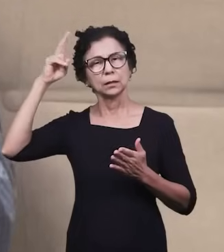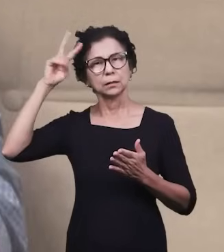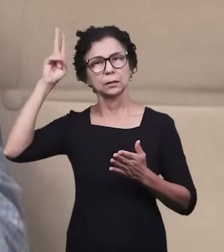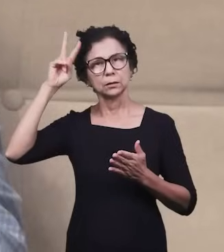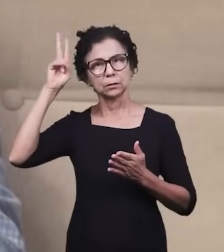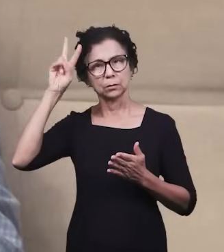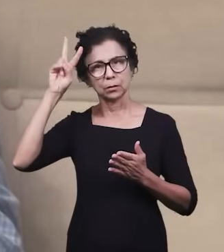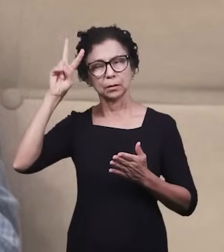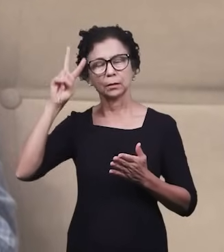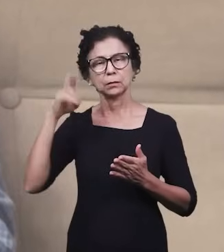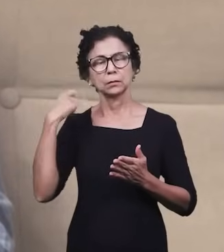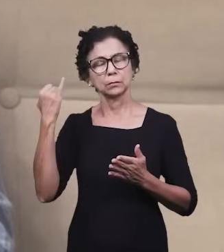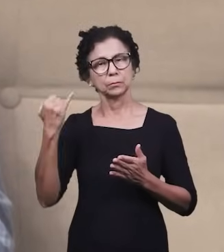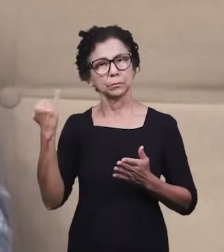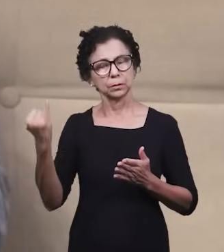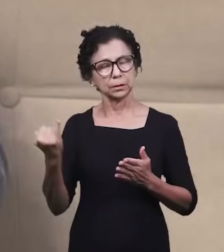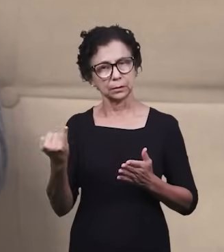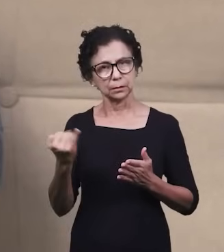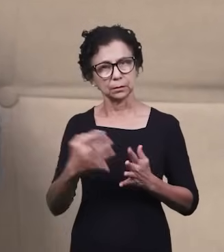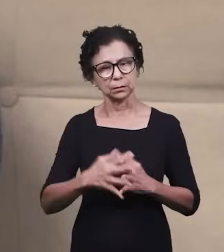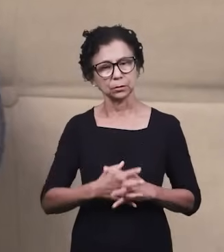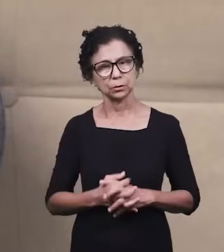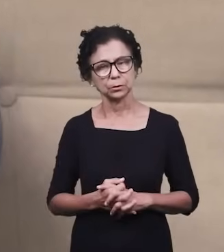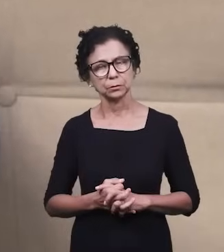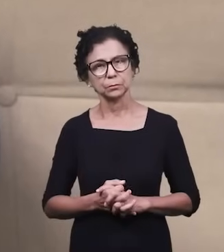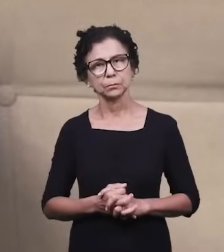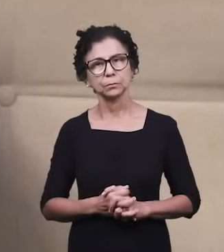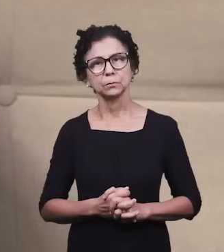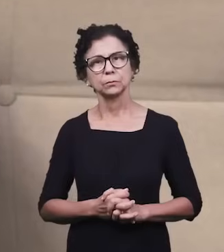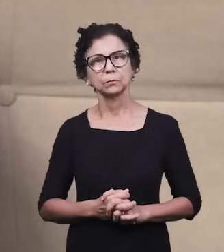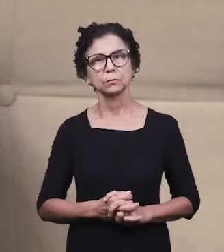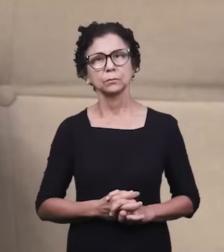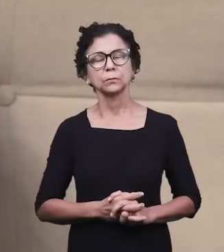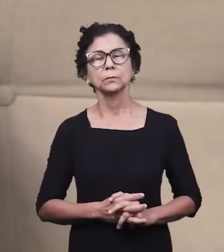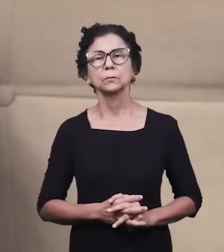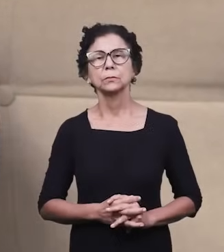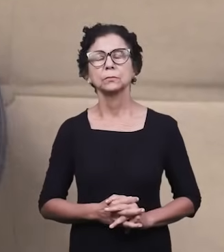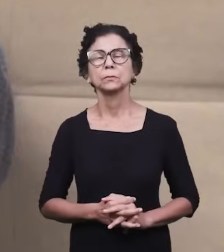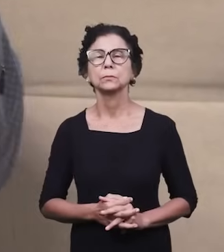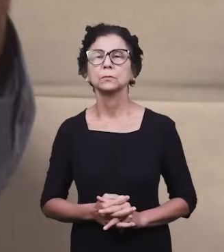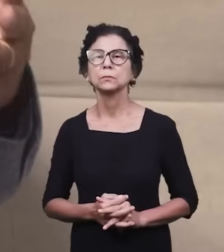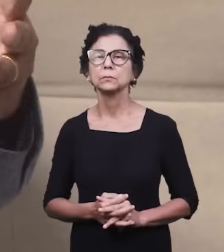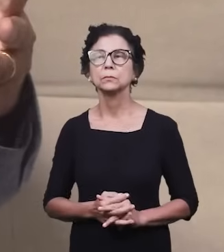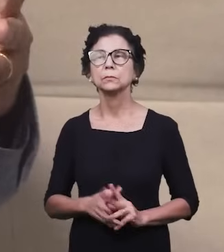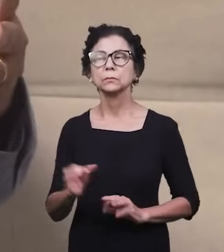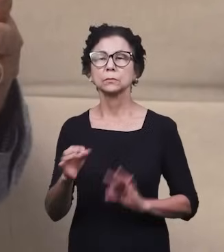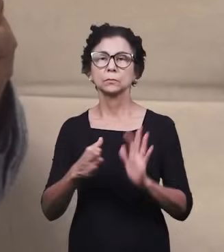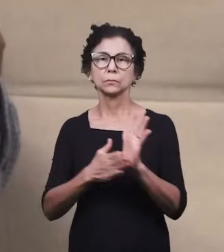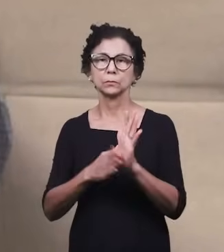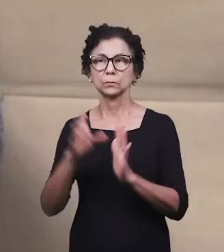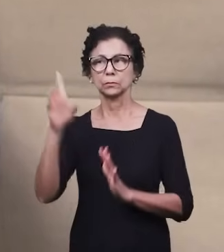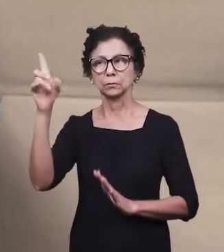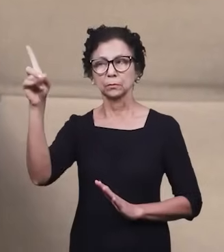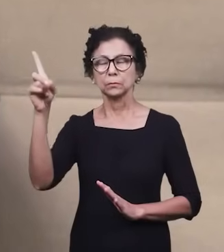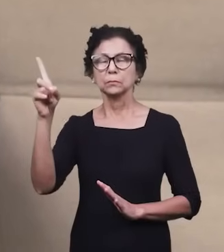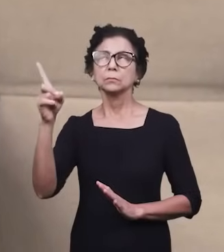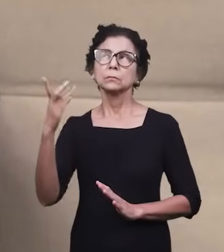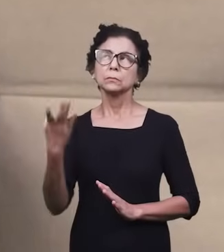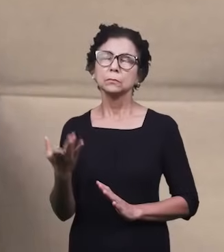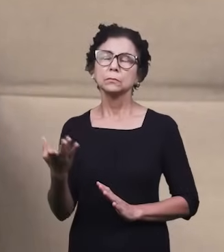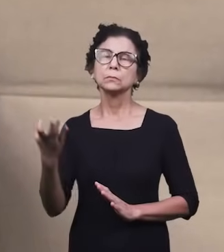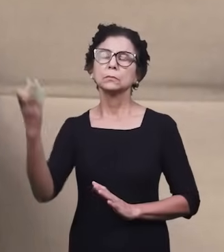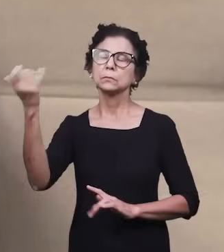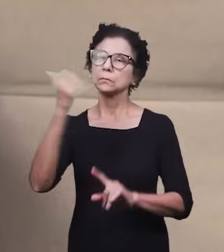para a eternidade, ou o projeto da eternidade, é exatamente o profético. É aquilo que já